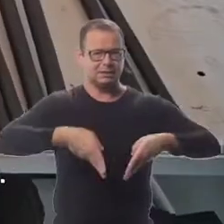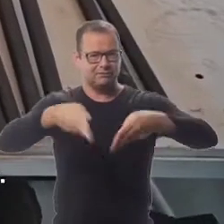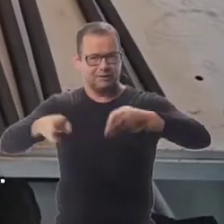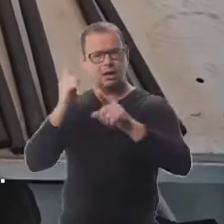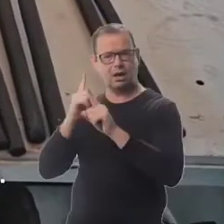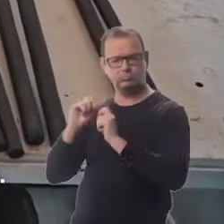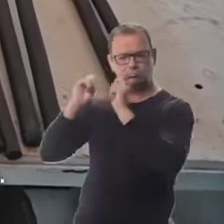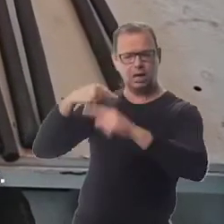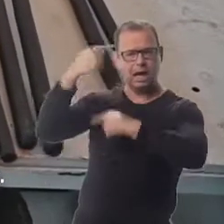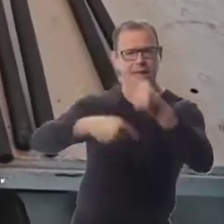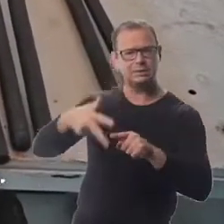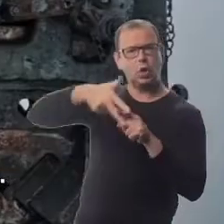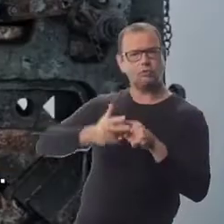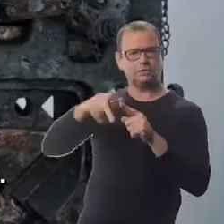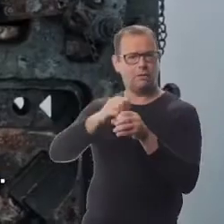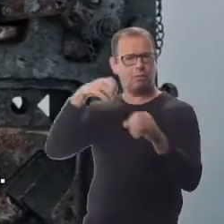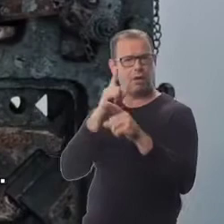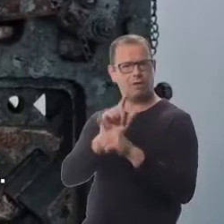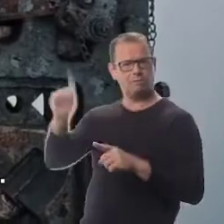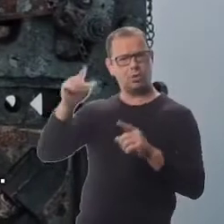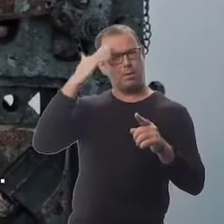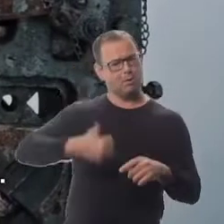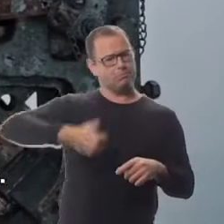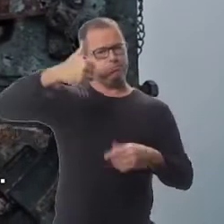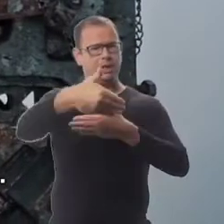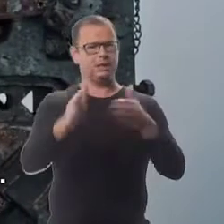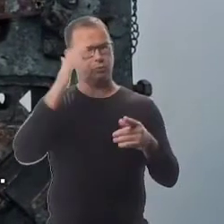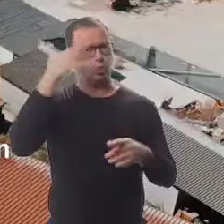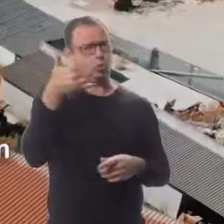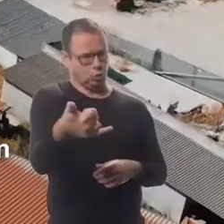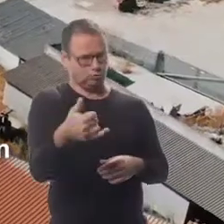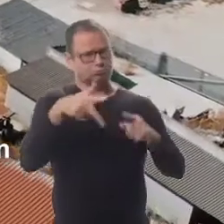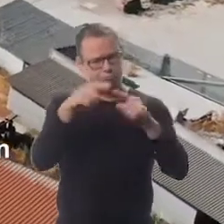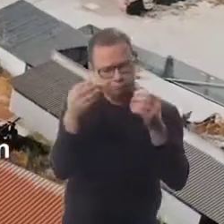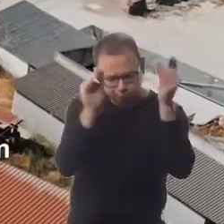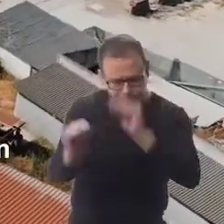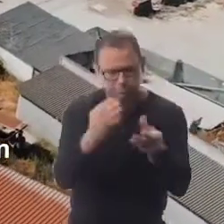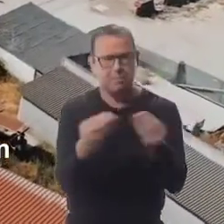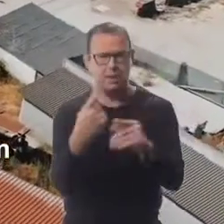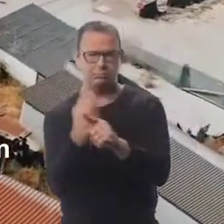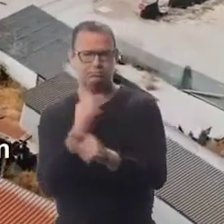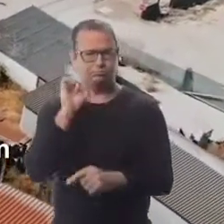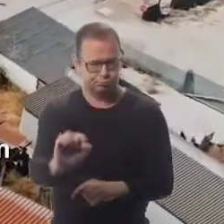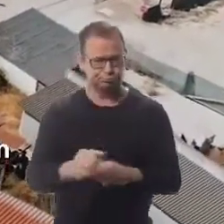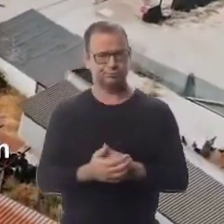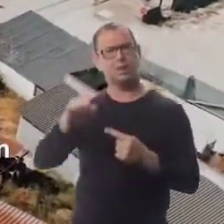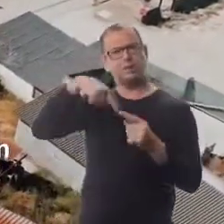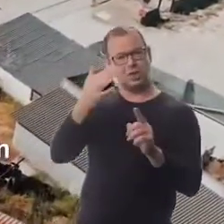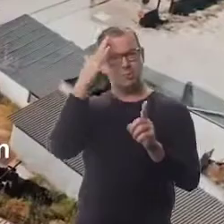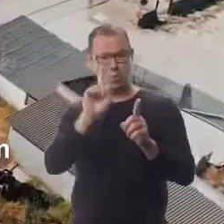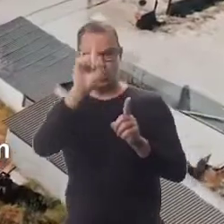vapor, denominadas de segundo grupo oficial da divisão de material e tração. Surge em primeiro lugar a nave 13, pelo ano